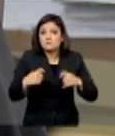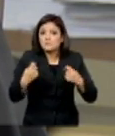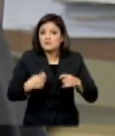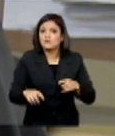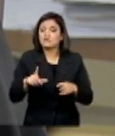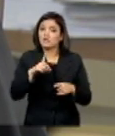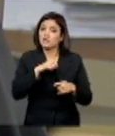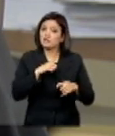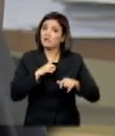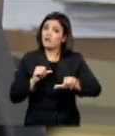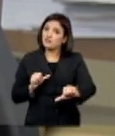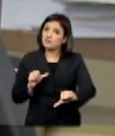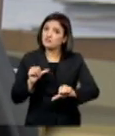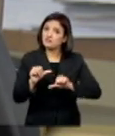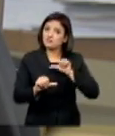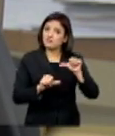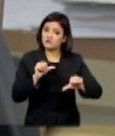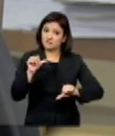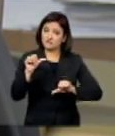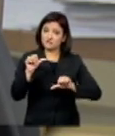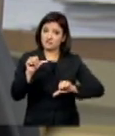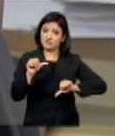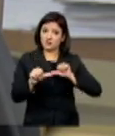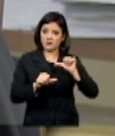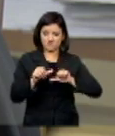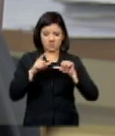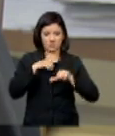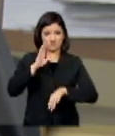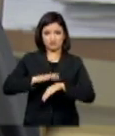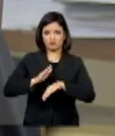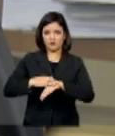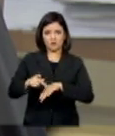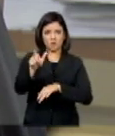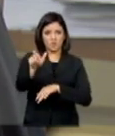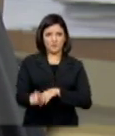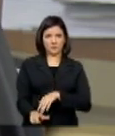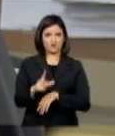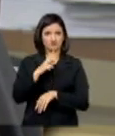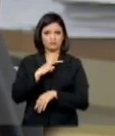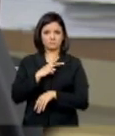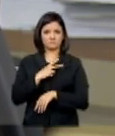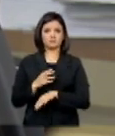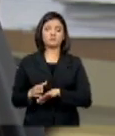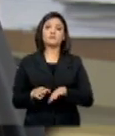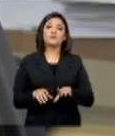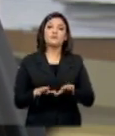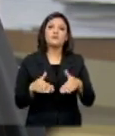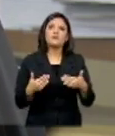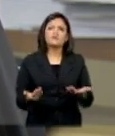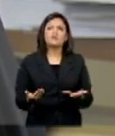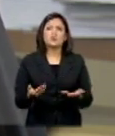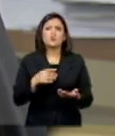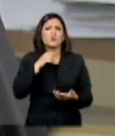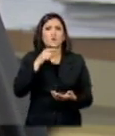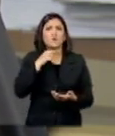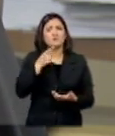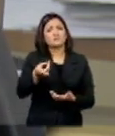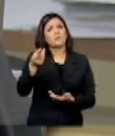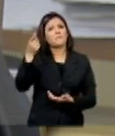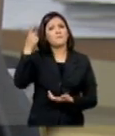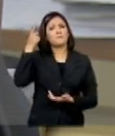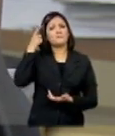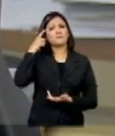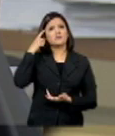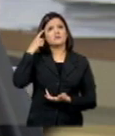transformações em sua autonomia privada desta forma não deslumbrou não vislumbro